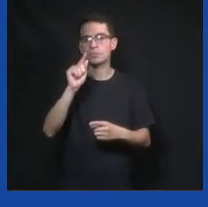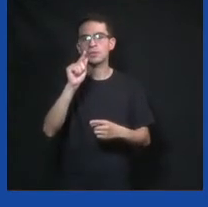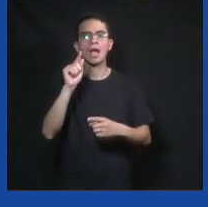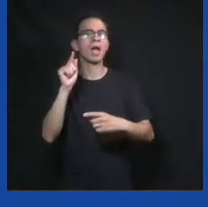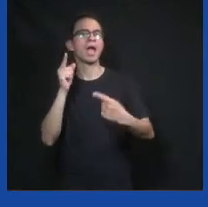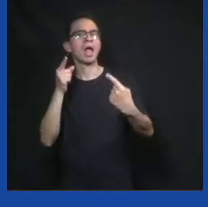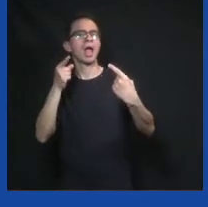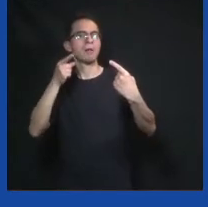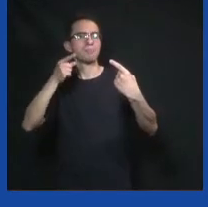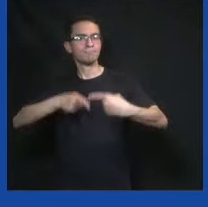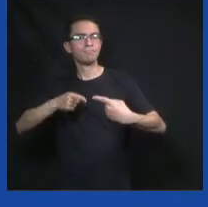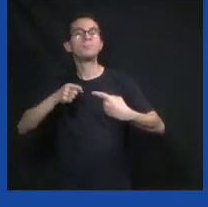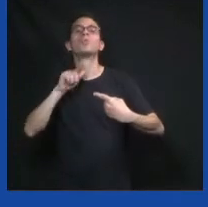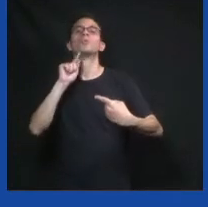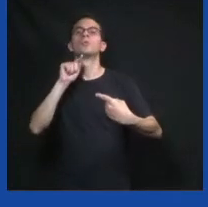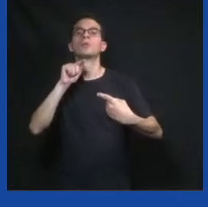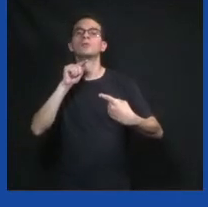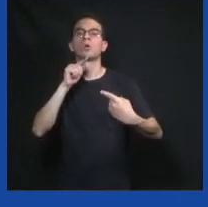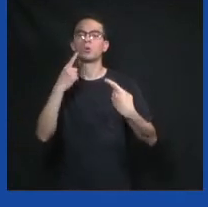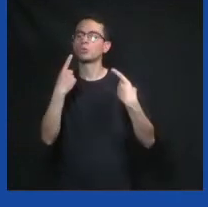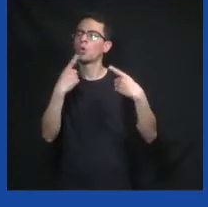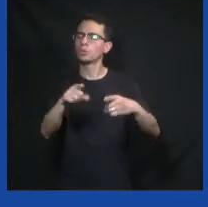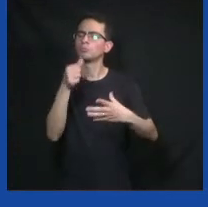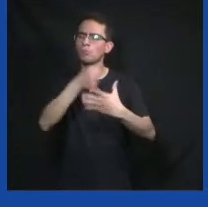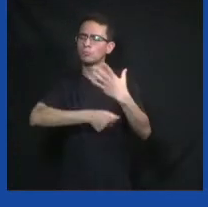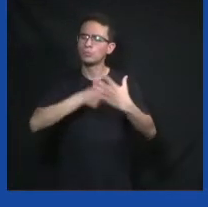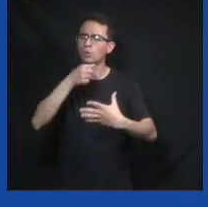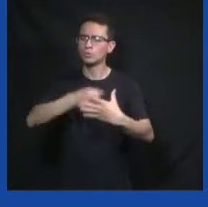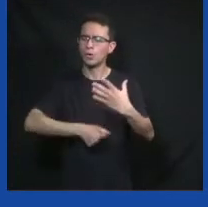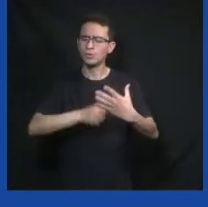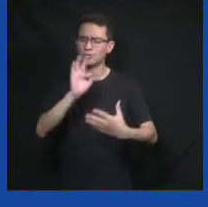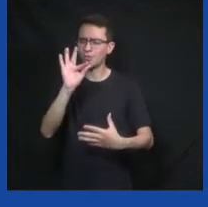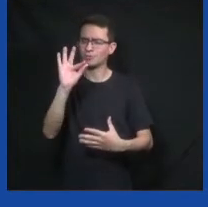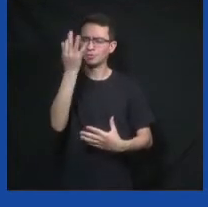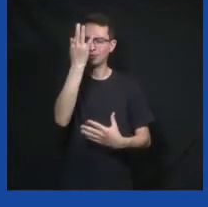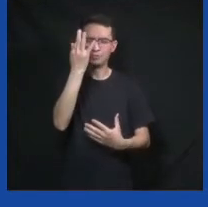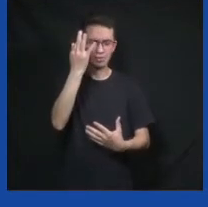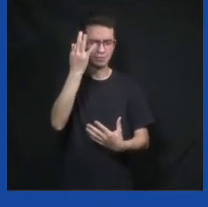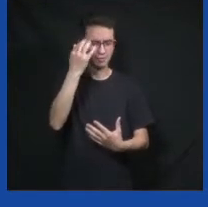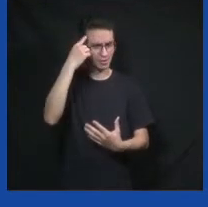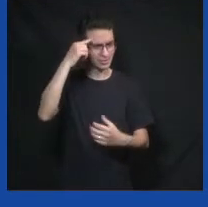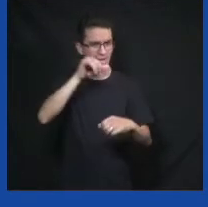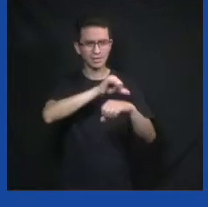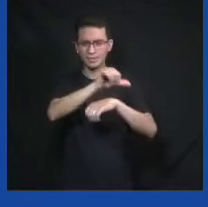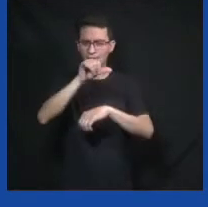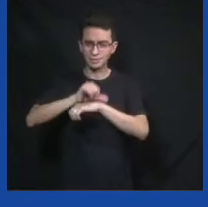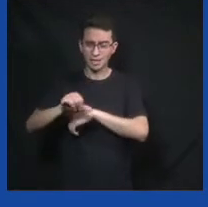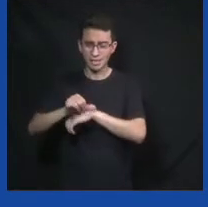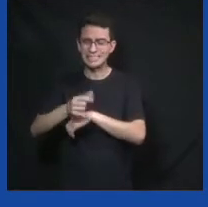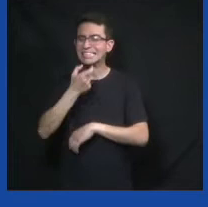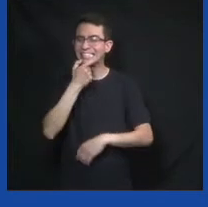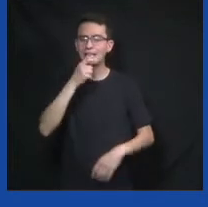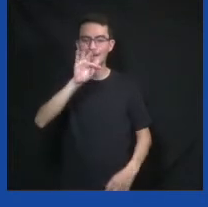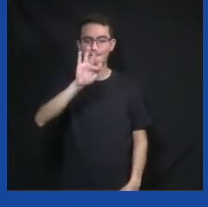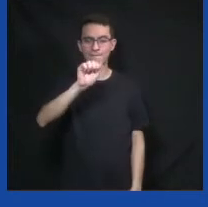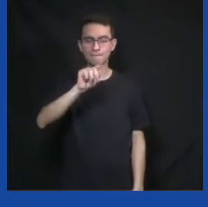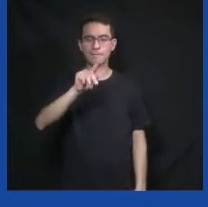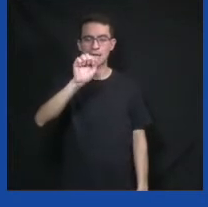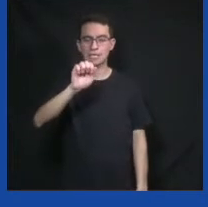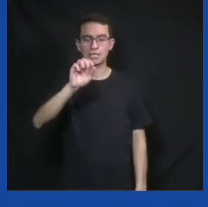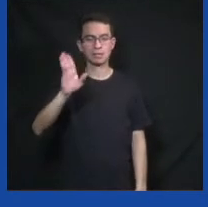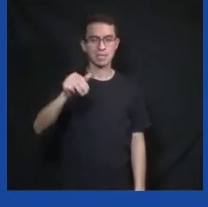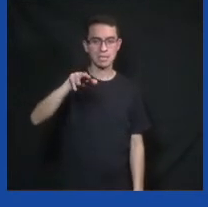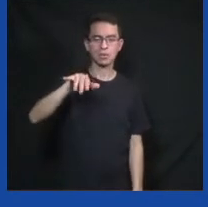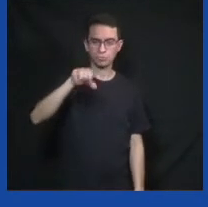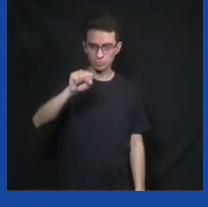Então, eu acho que a gente tem alguma coisinha para dizer sobre esse universo midiático e os processos de educação